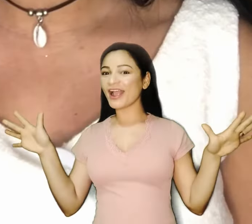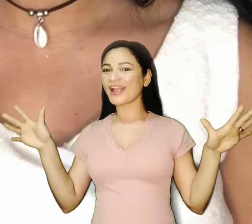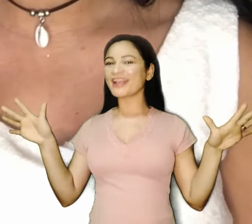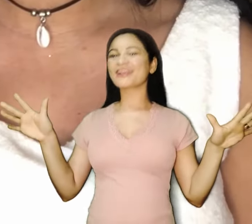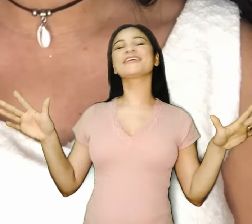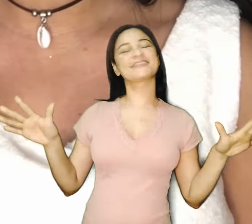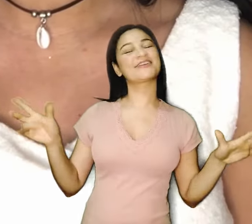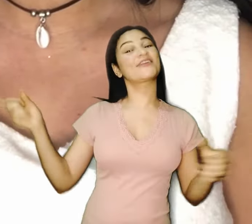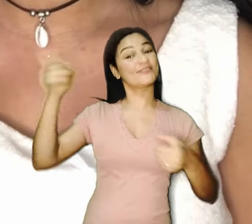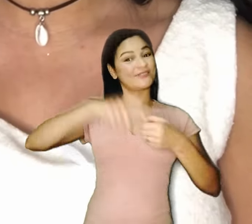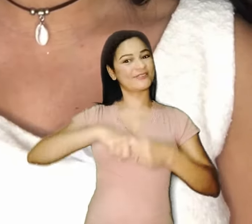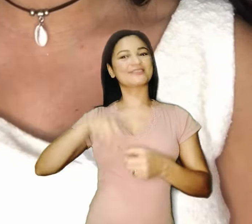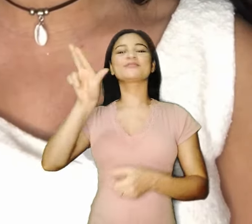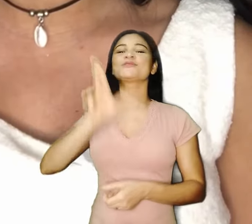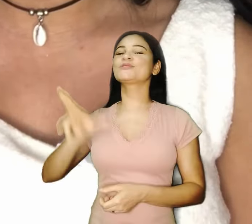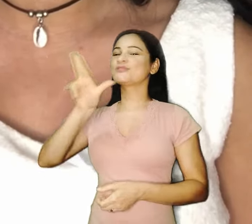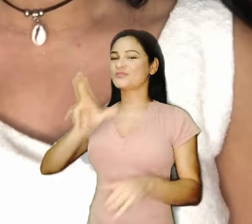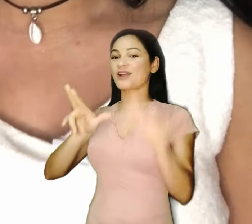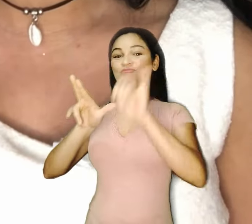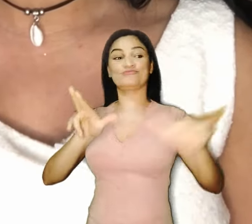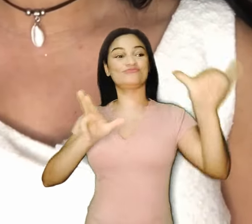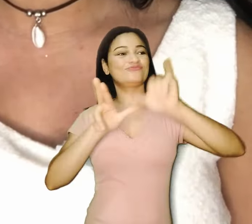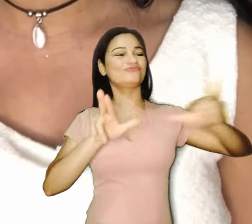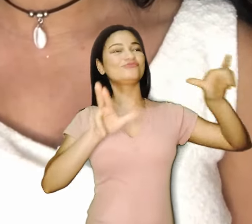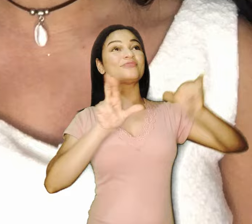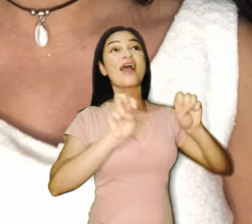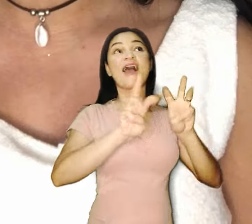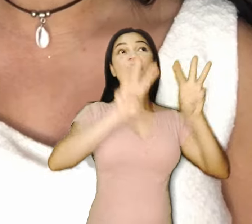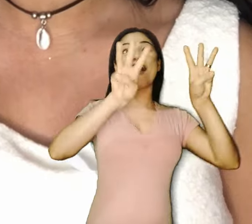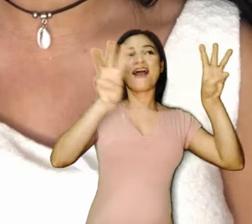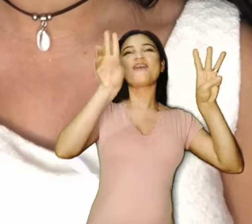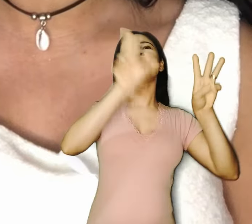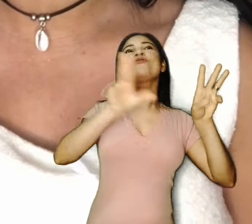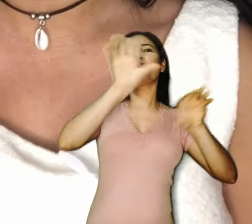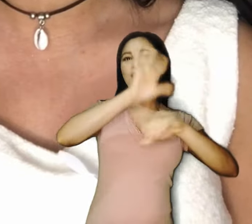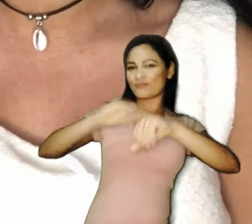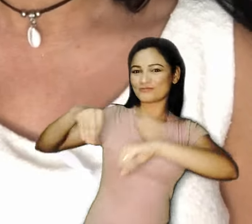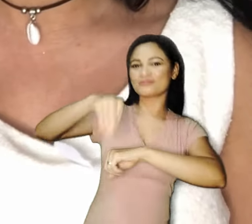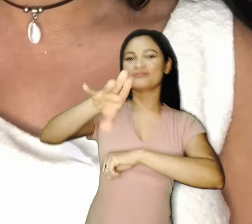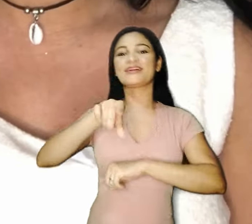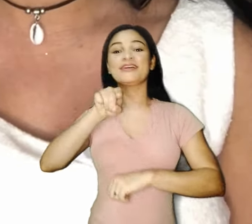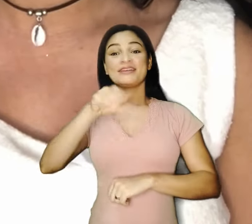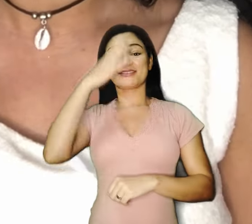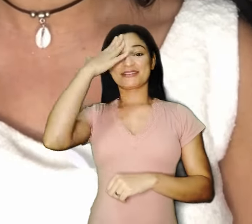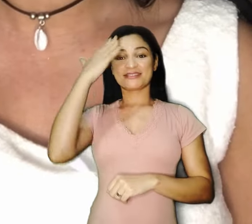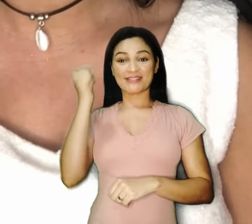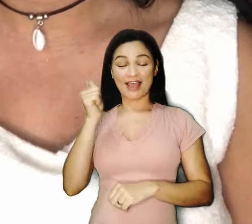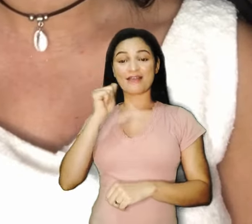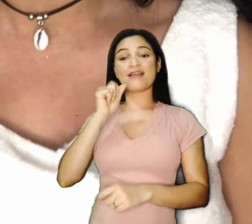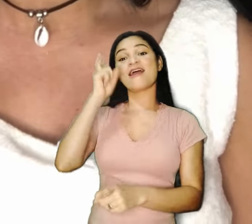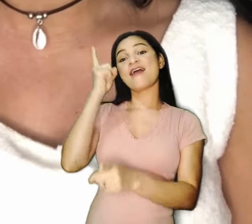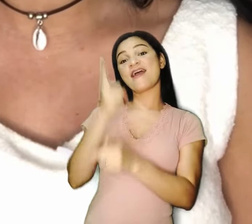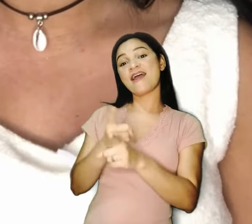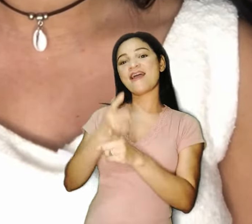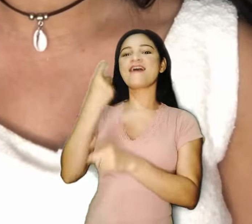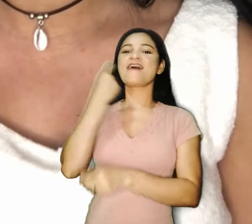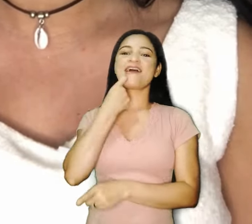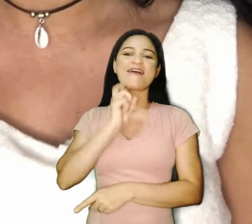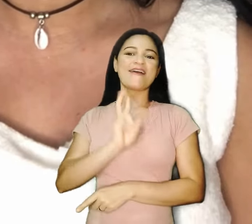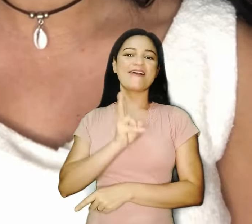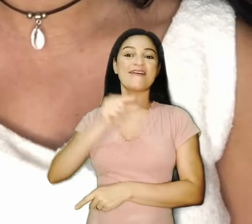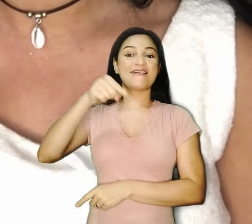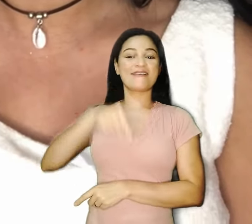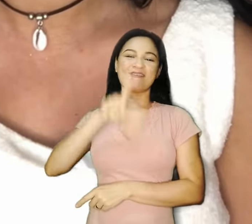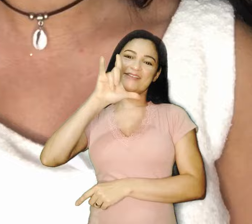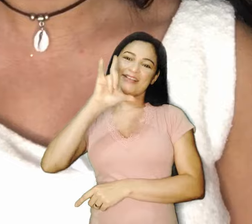Oi galera, estamos de volta com mais um Giro FAO, diretamente do nosso portal FAO.br. E você já sabe, toda sexta-feira